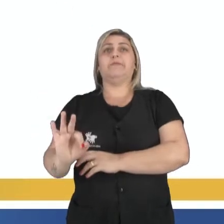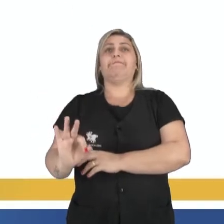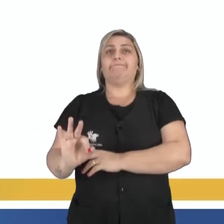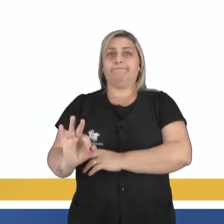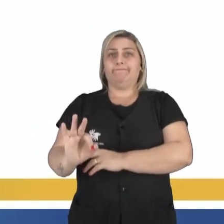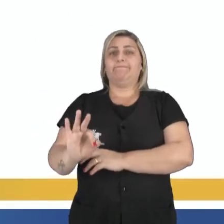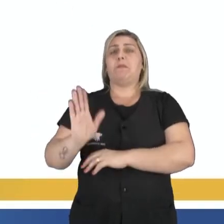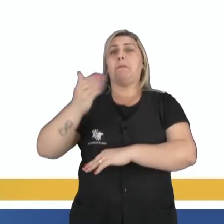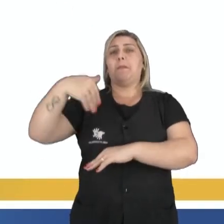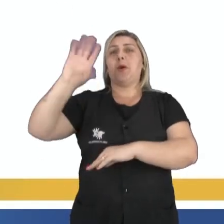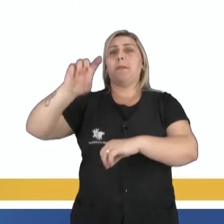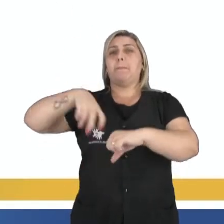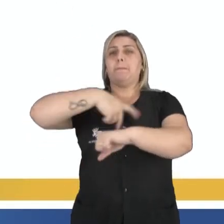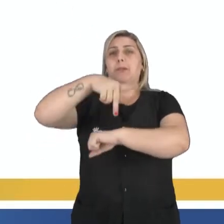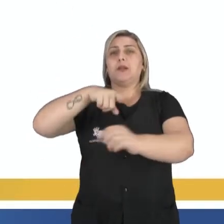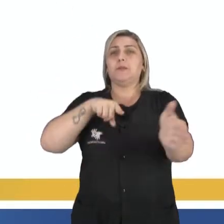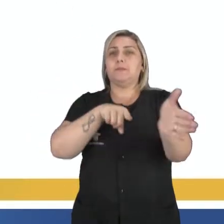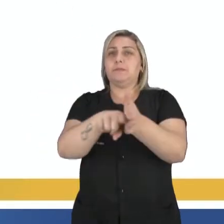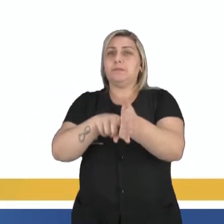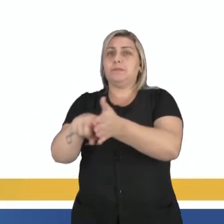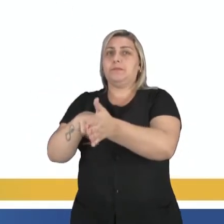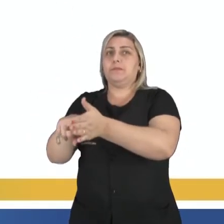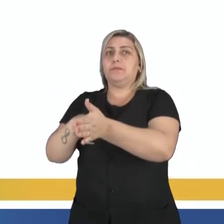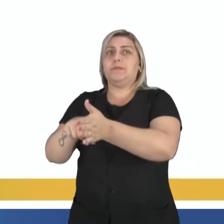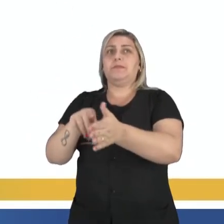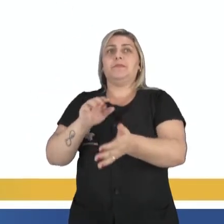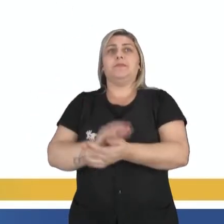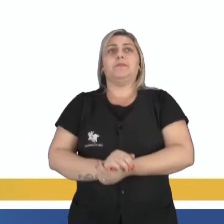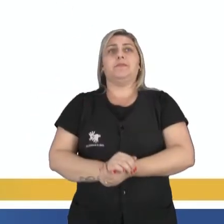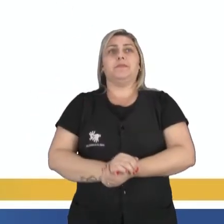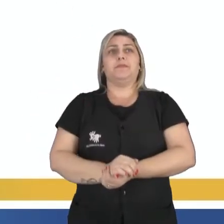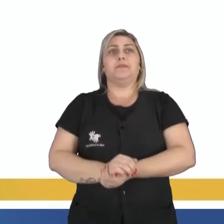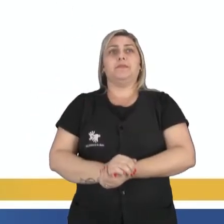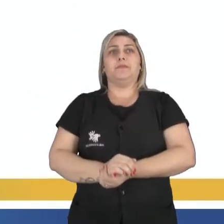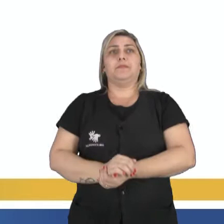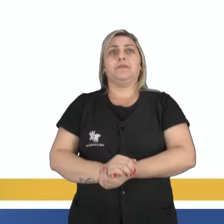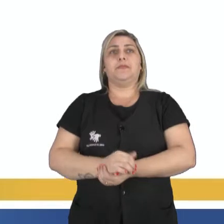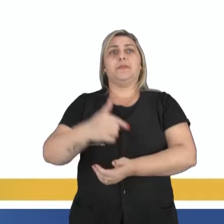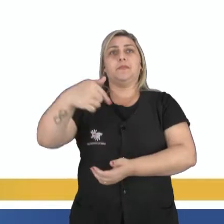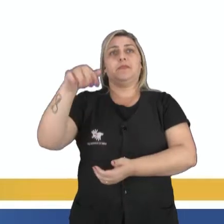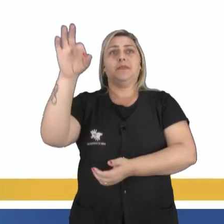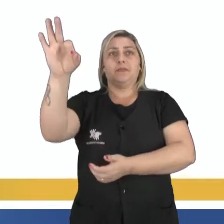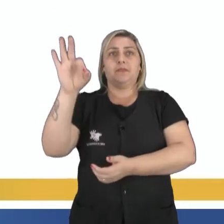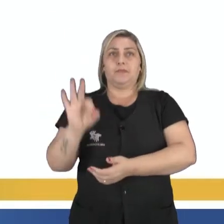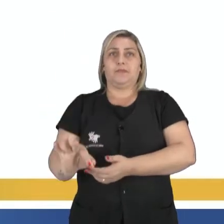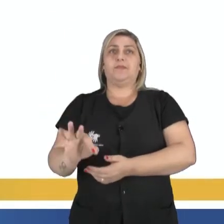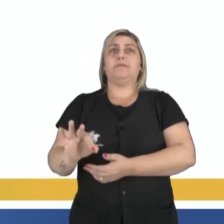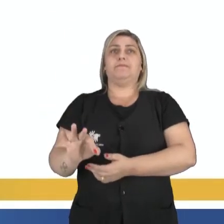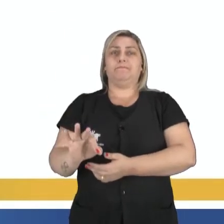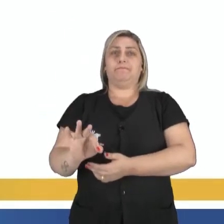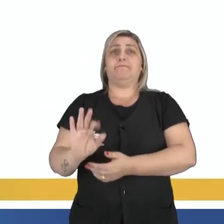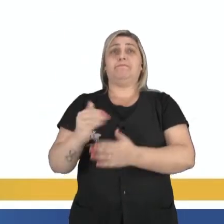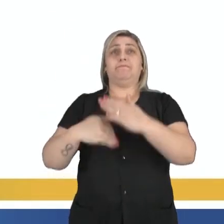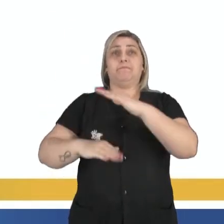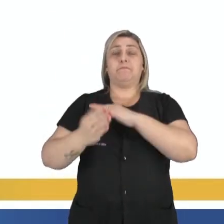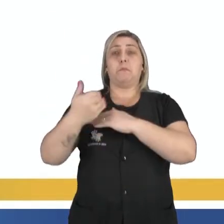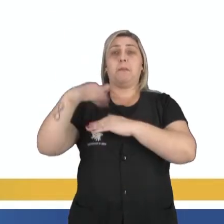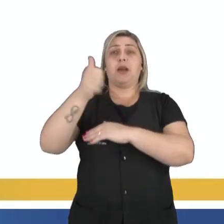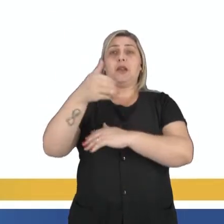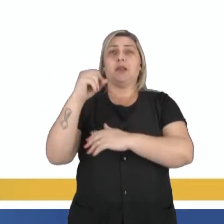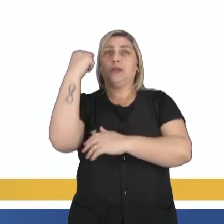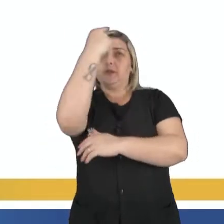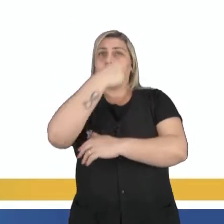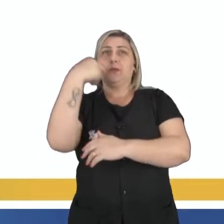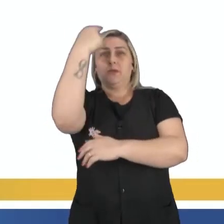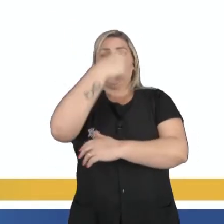97%, o maior entre os países pesquisados. Sendo que 7% passam mais de